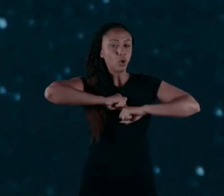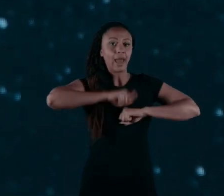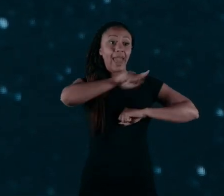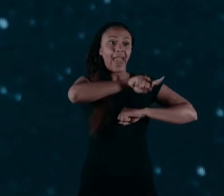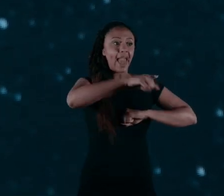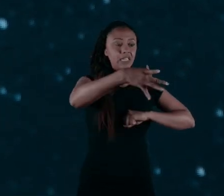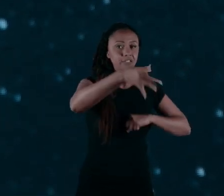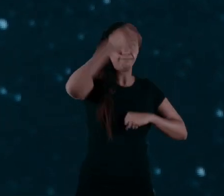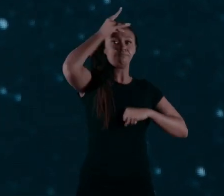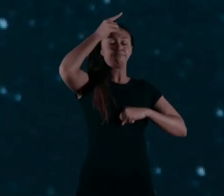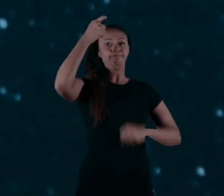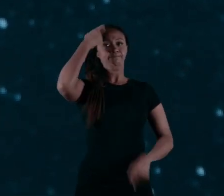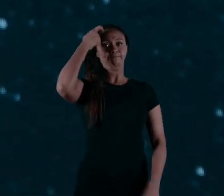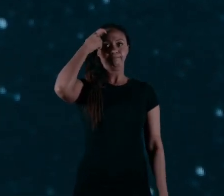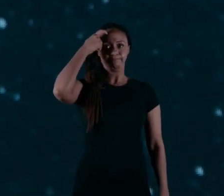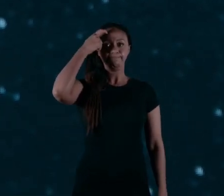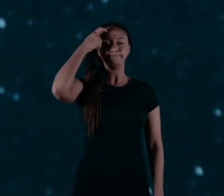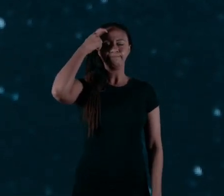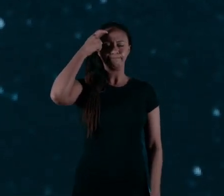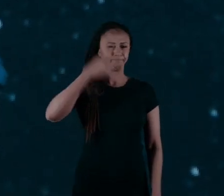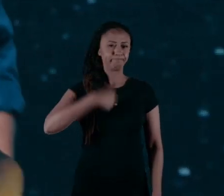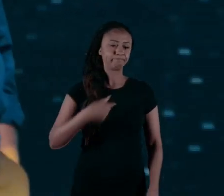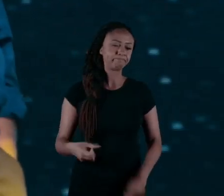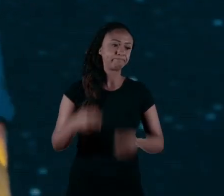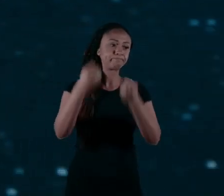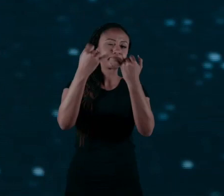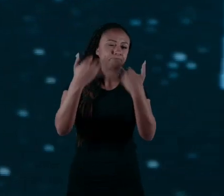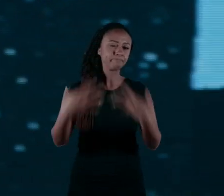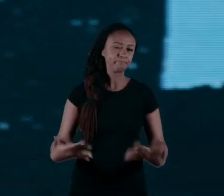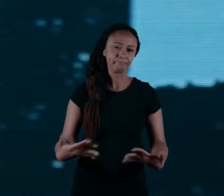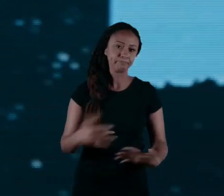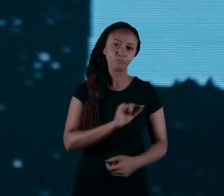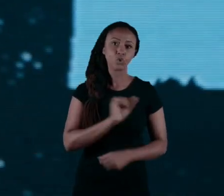mente. Deixa eu dizer uma coisa para vocês.